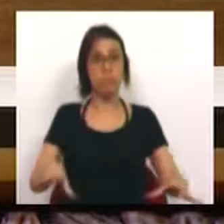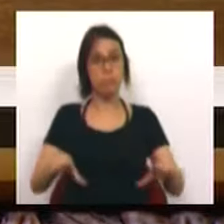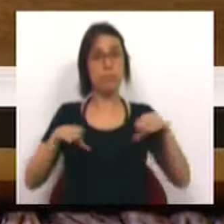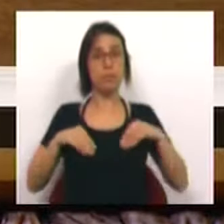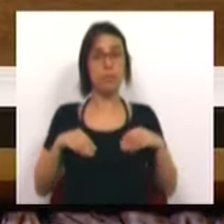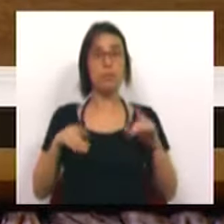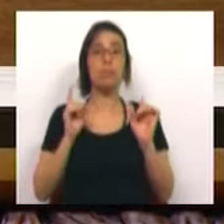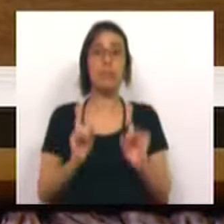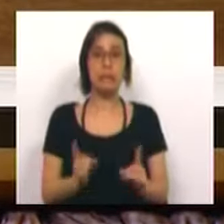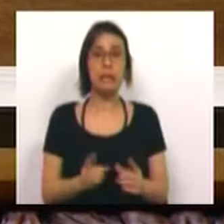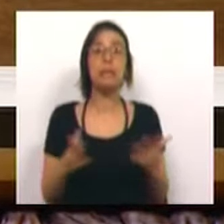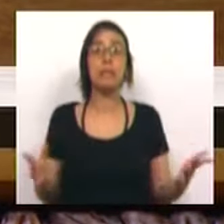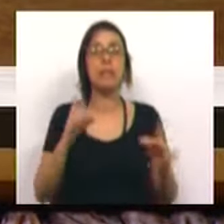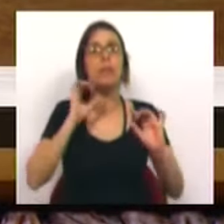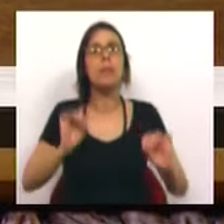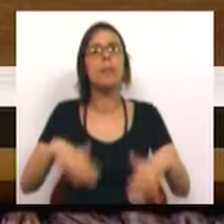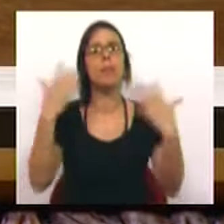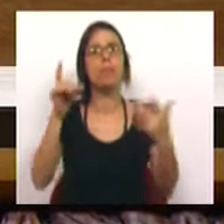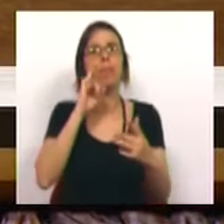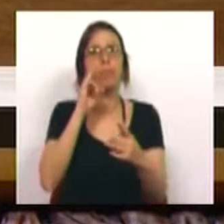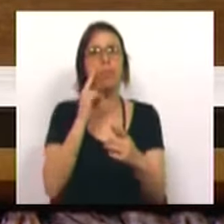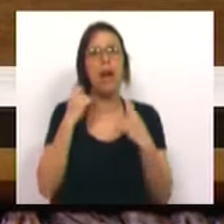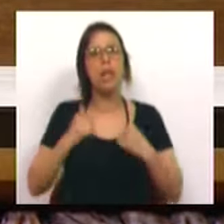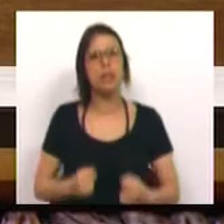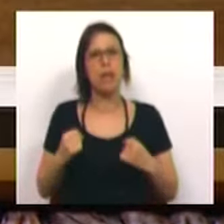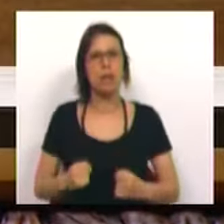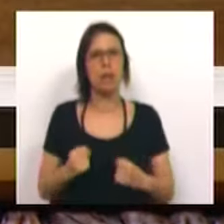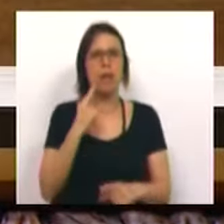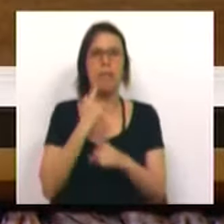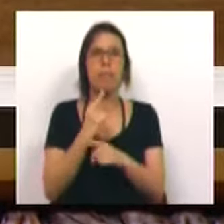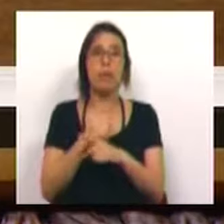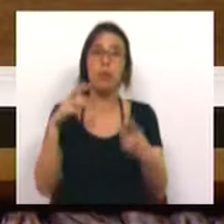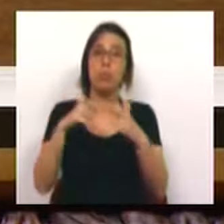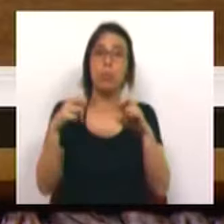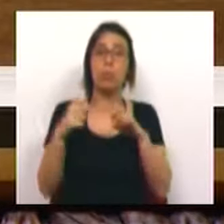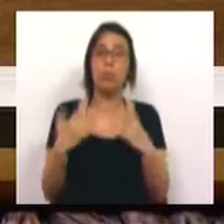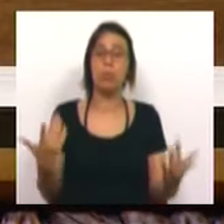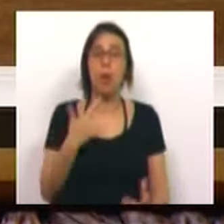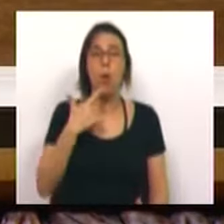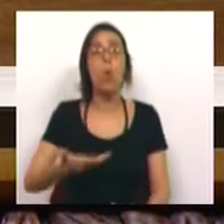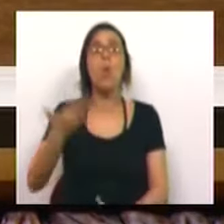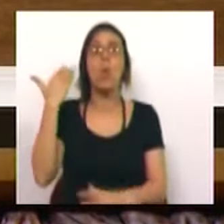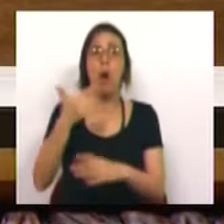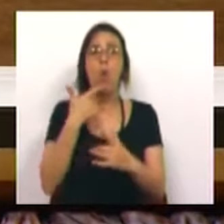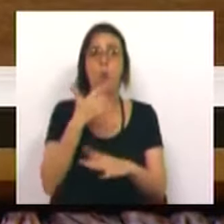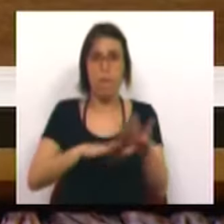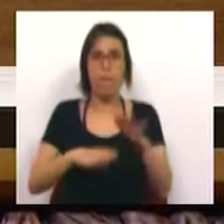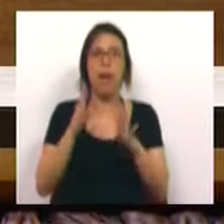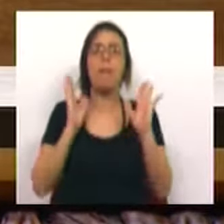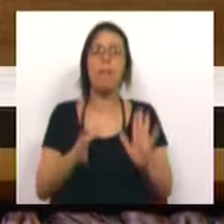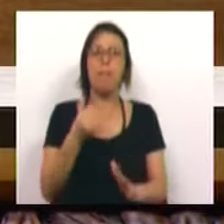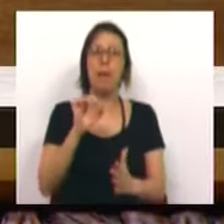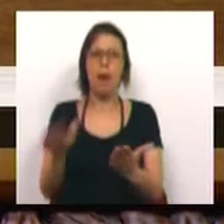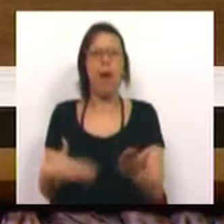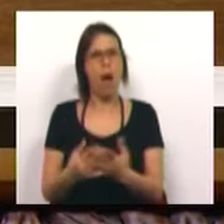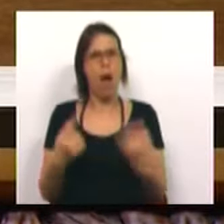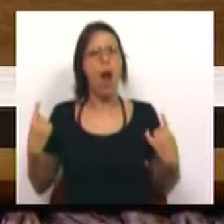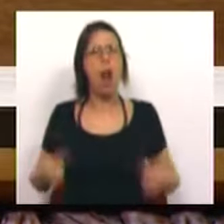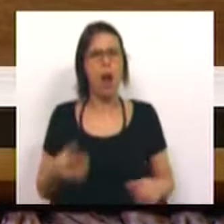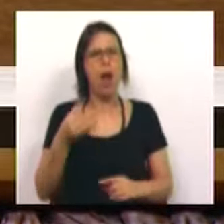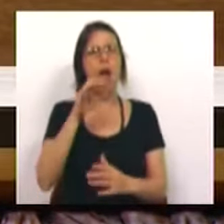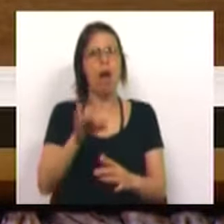será, nesse caso, o principal garante da persistência desses mesmos problemas. Há muito a fazer e o PCP tem propostas.